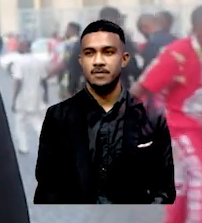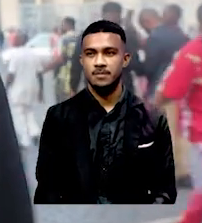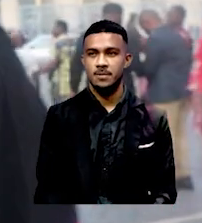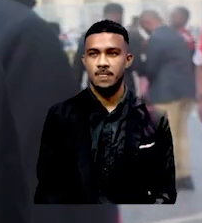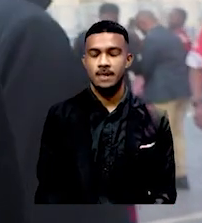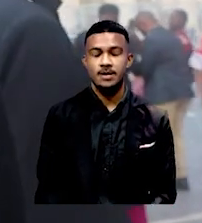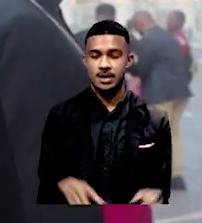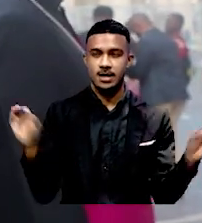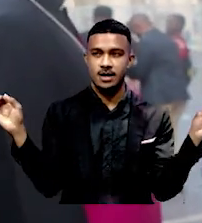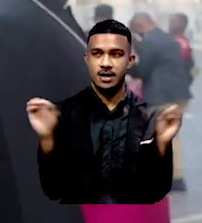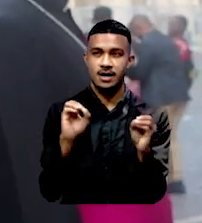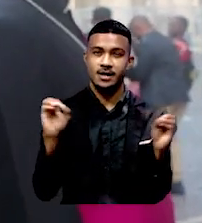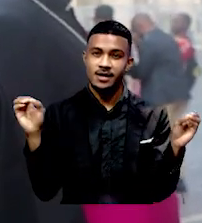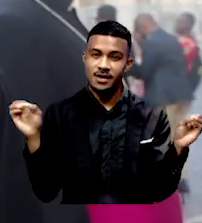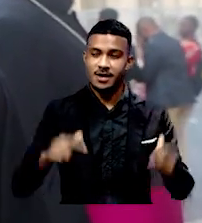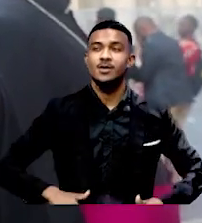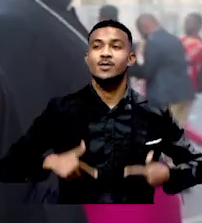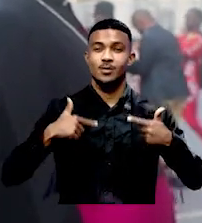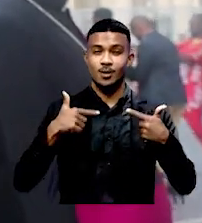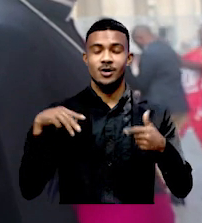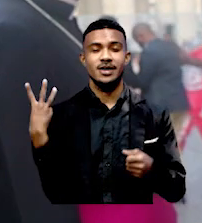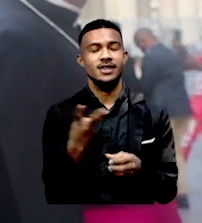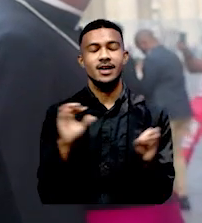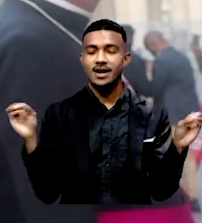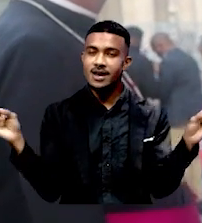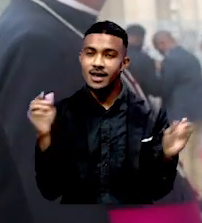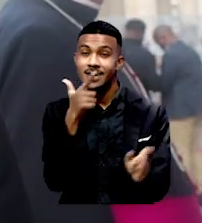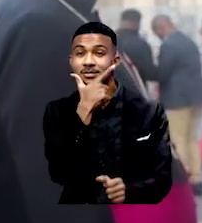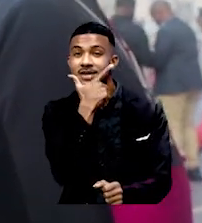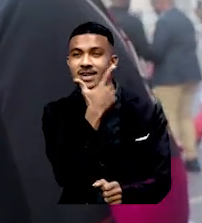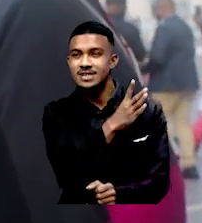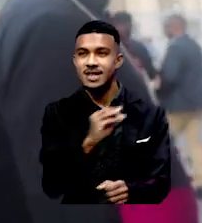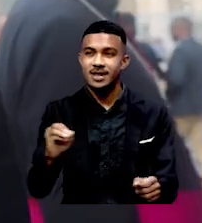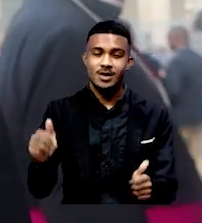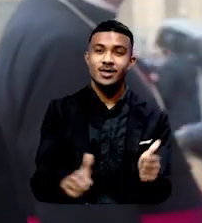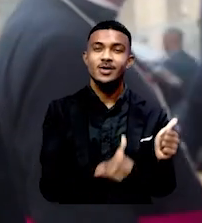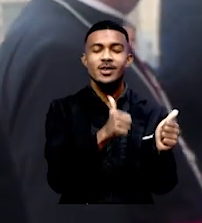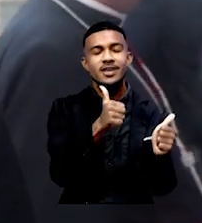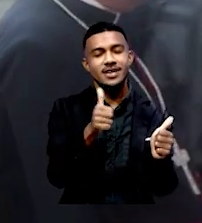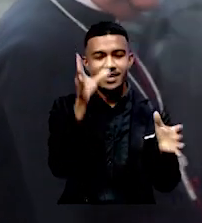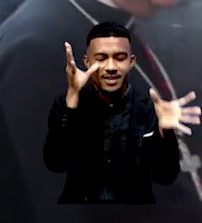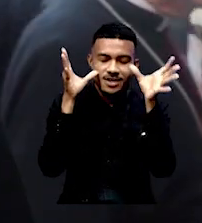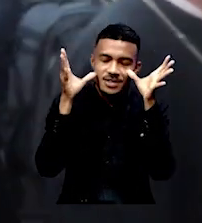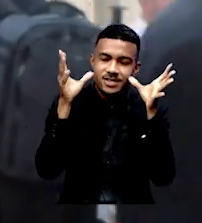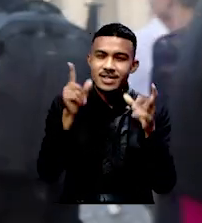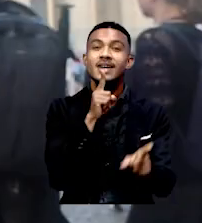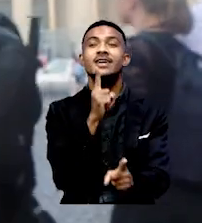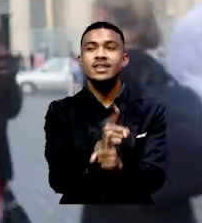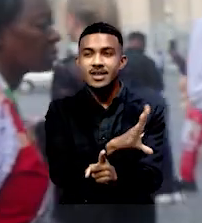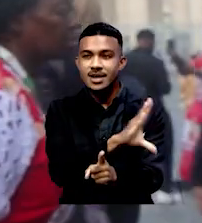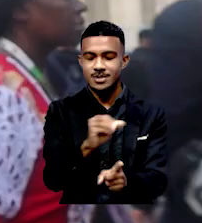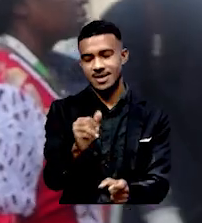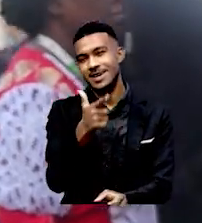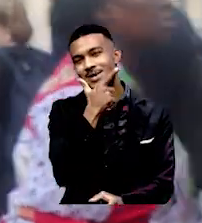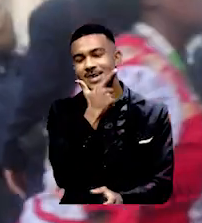Se ele aí é humor, e de lá a massa, vira nessa triste também, mas é a massa.